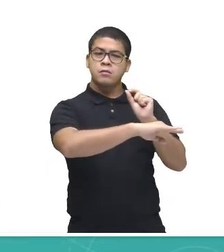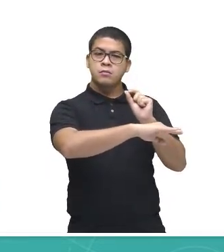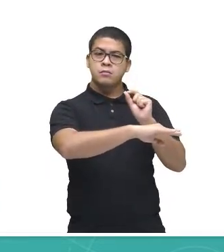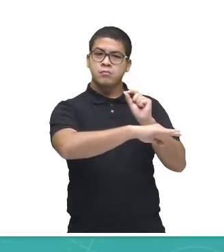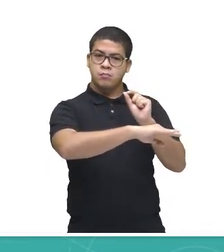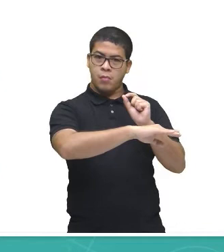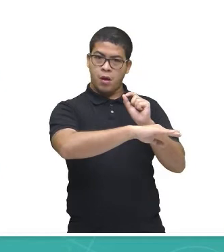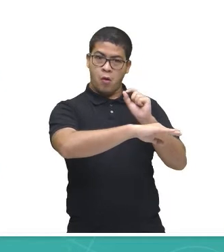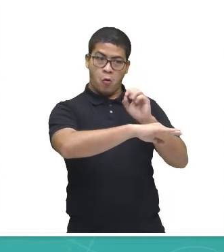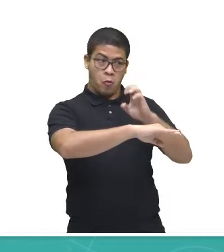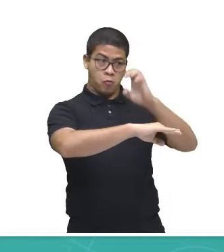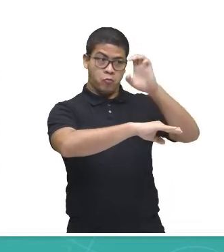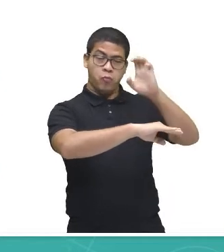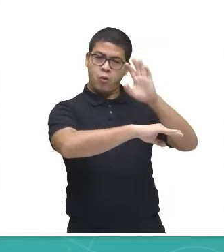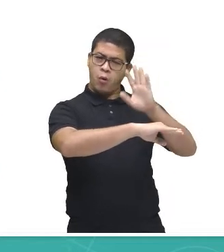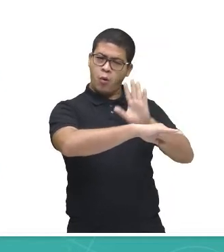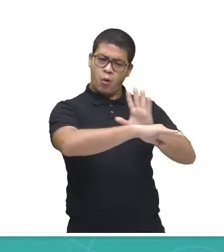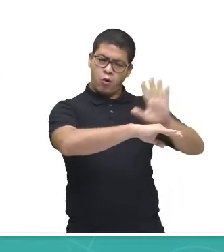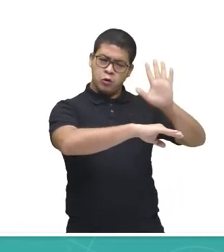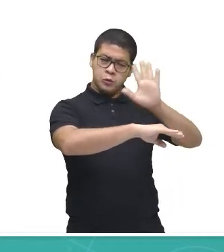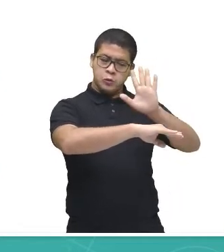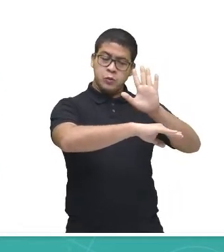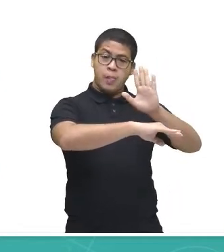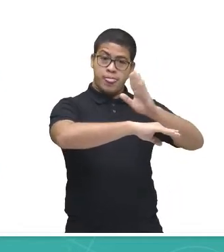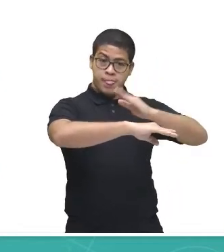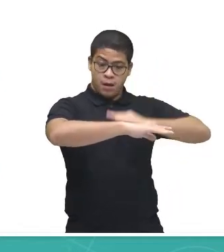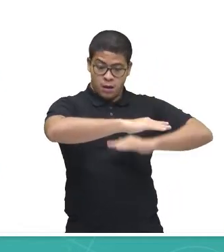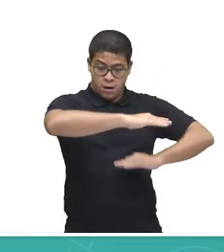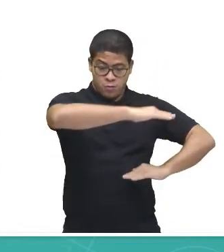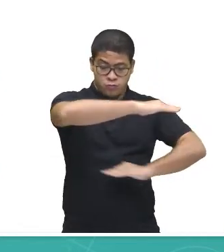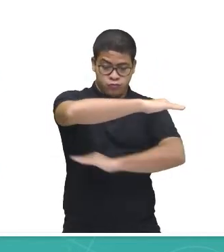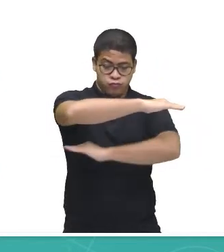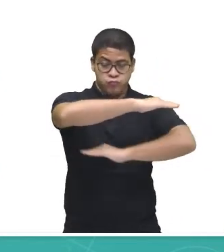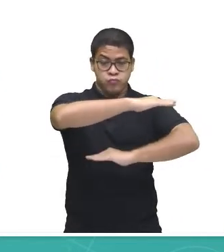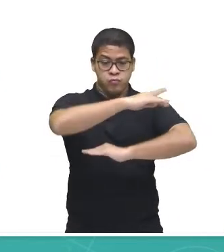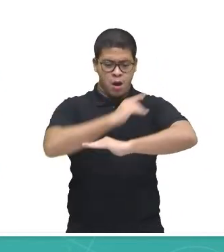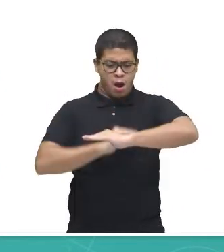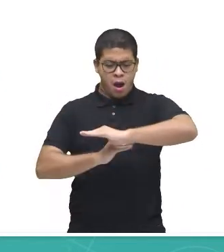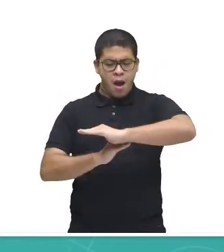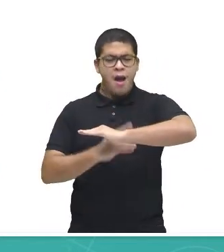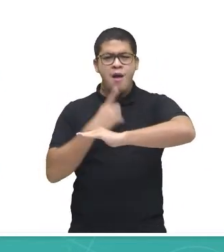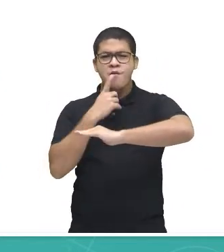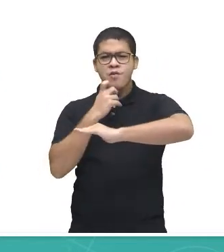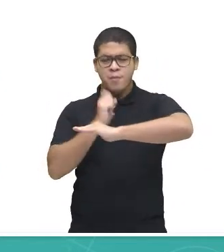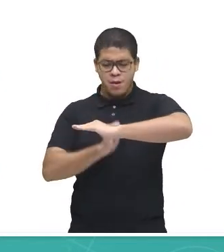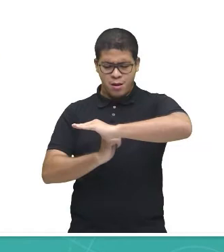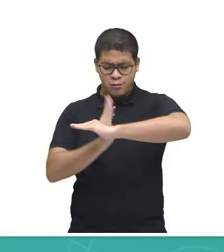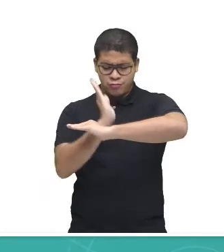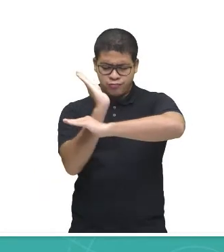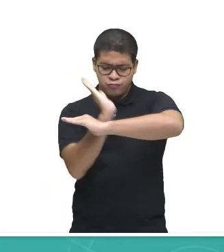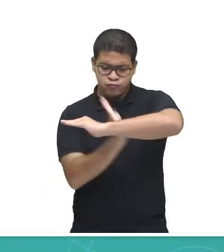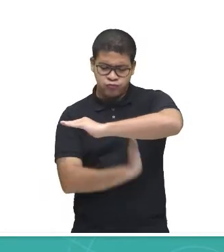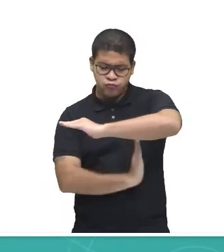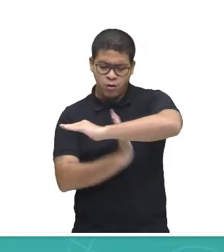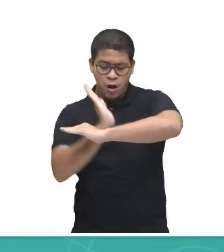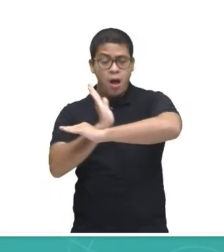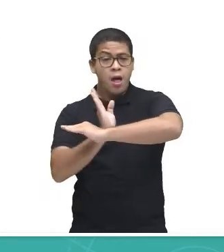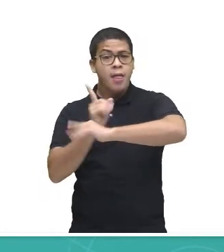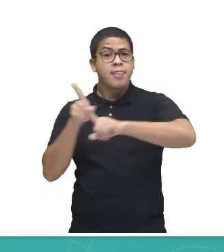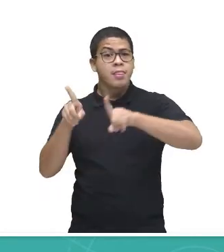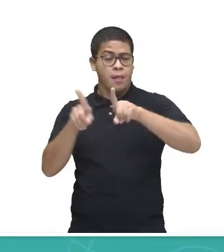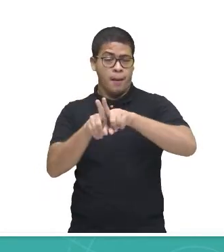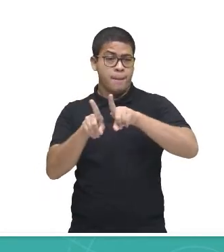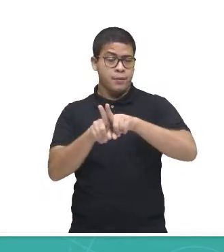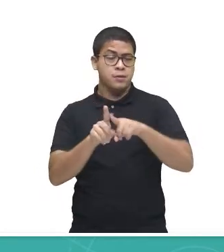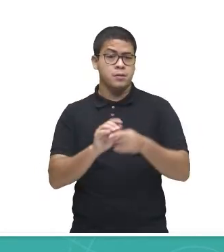está em cima e comparando com o ângulo da reta paralela que está embaixo. E os